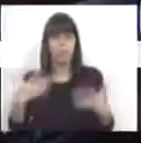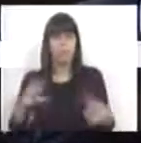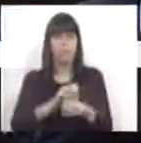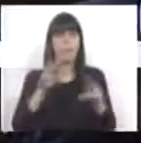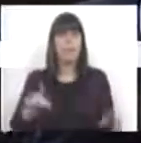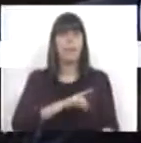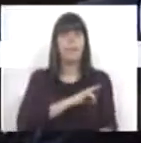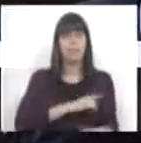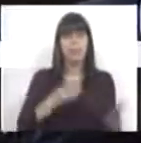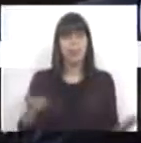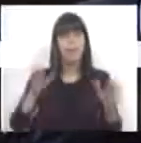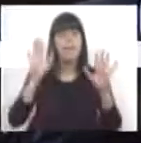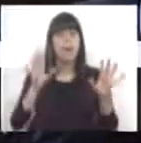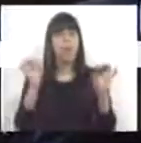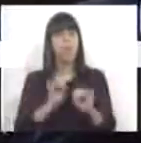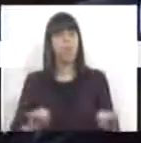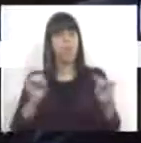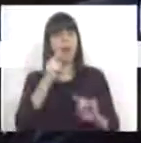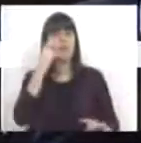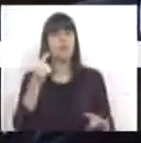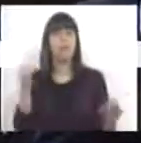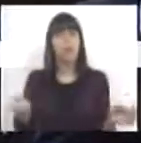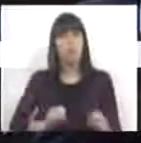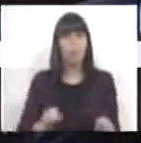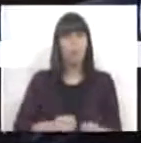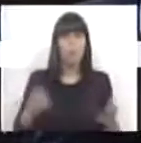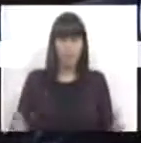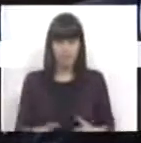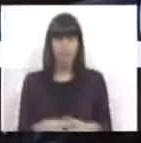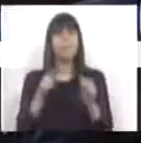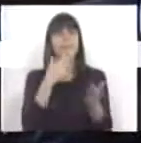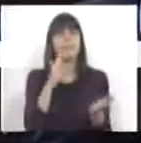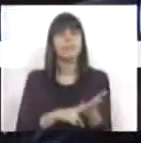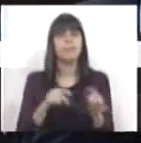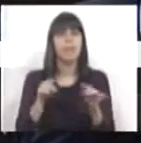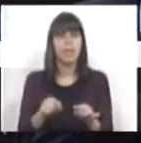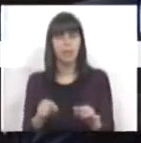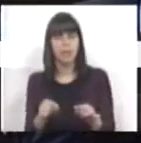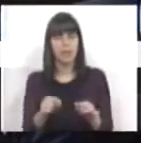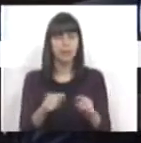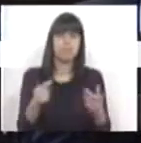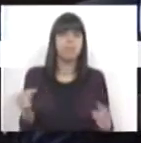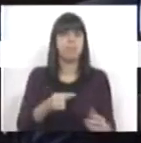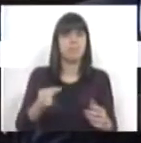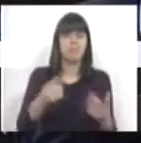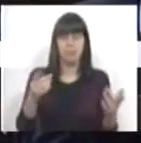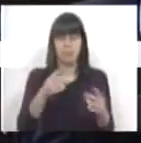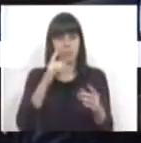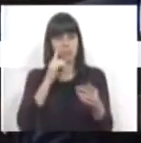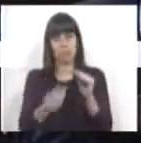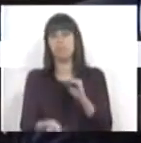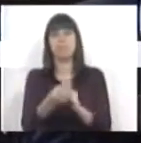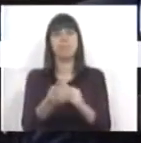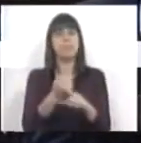hospital privado, mas que não têm uma especialidade. Esta realidade não deixa de ser, no mínimo,